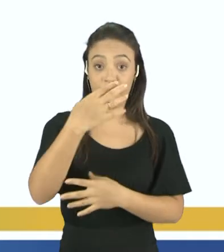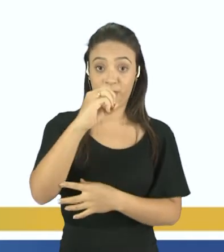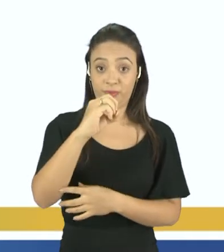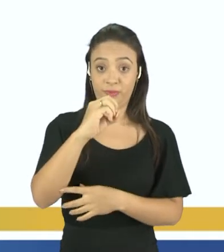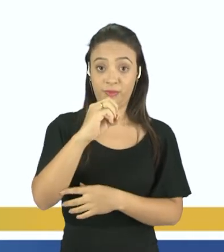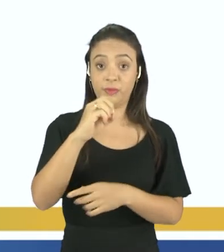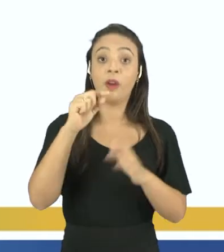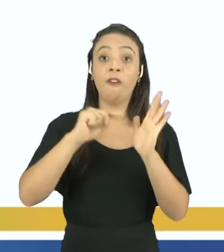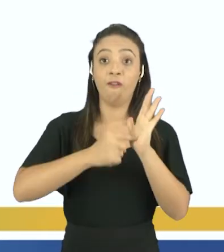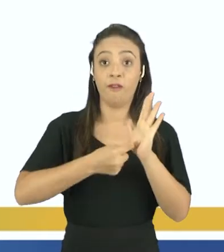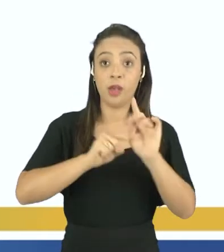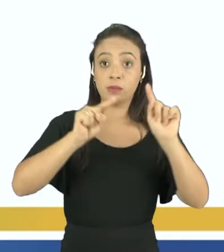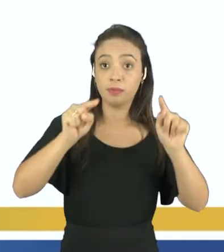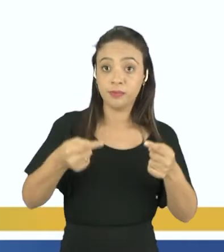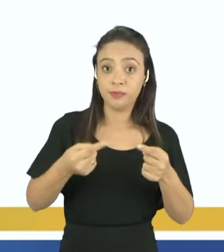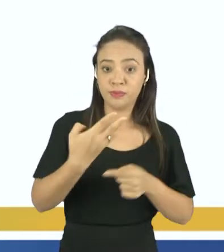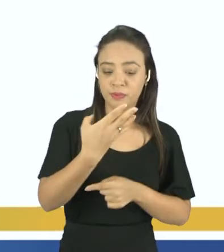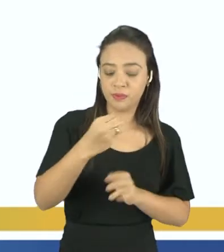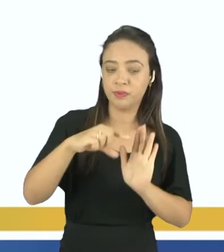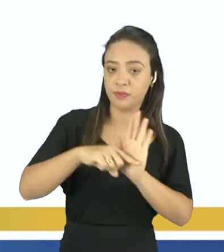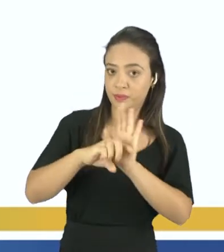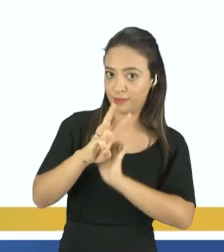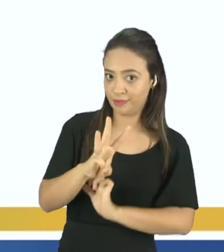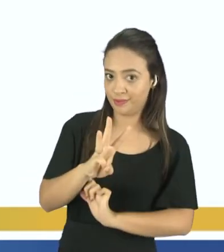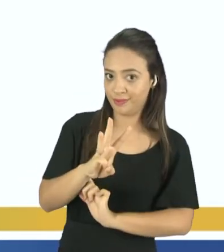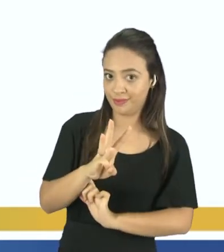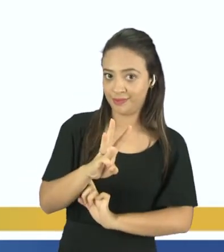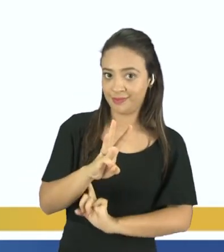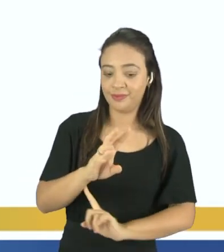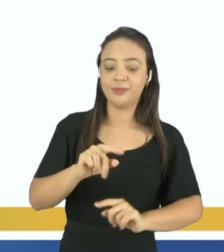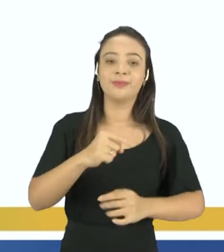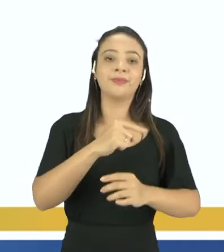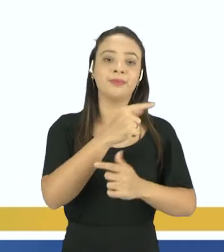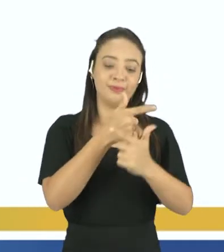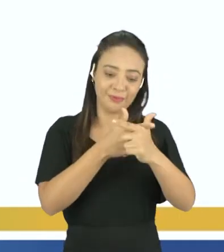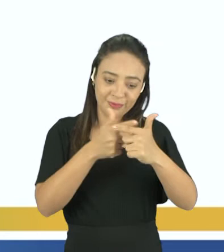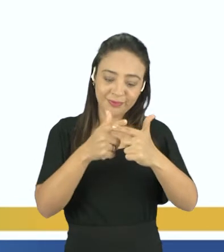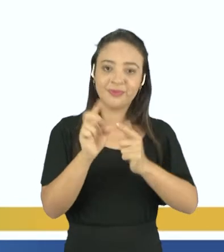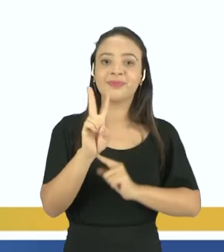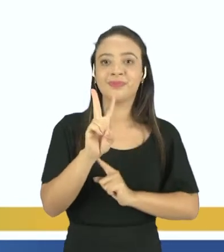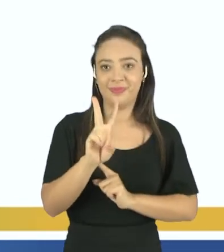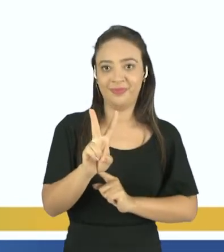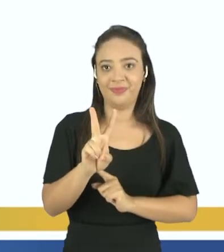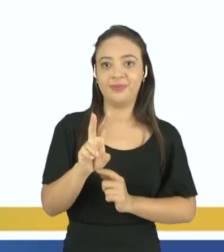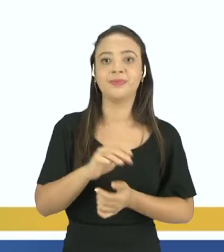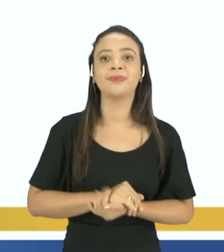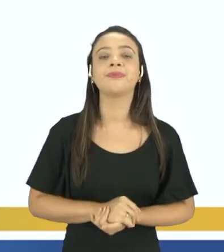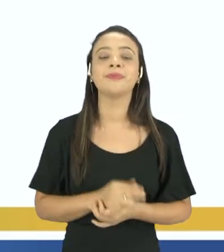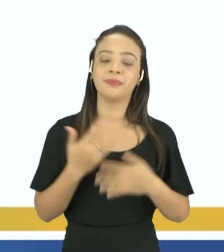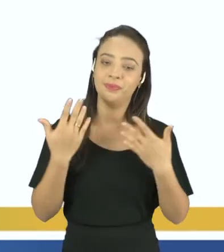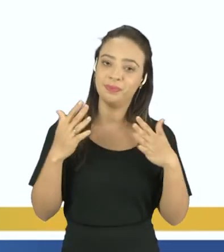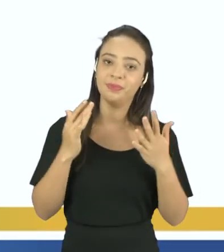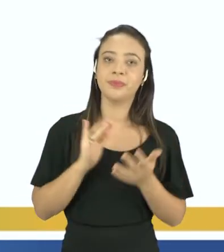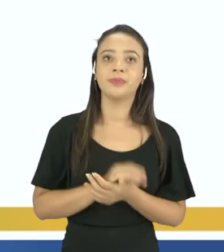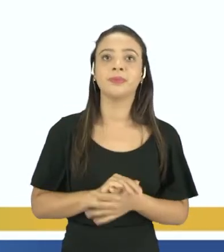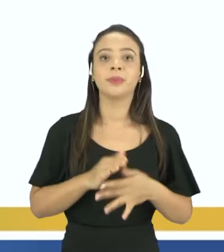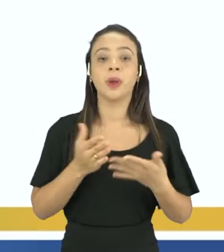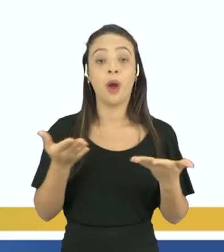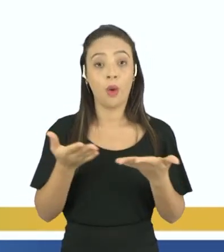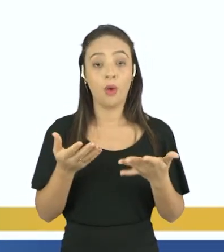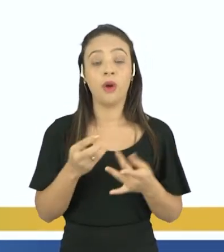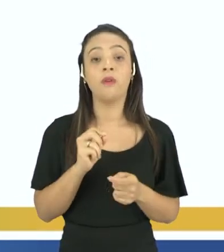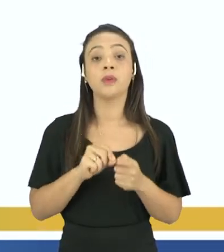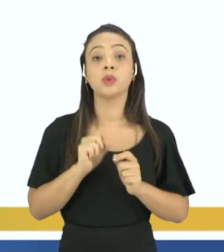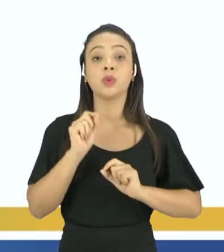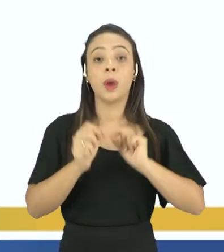40 vezes 40 - 3 tudo isso dividido para dois muito bem que a gente vai